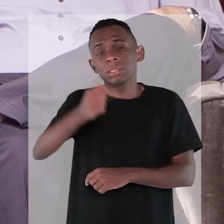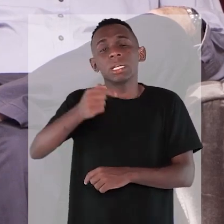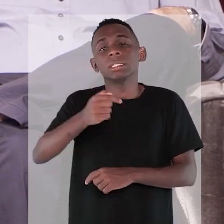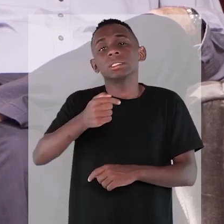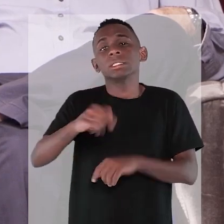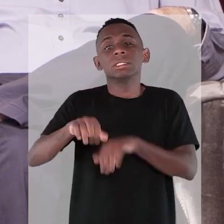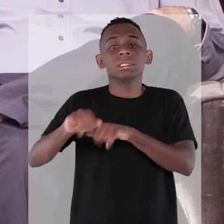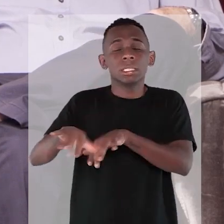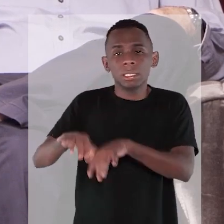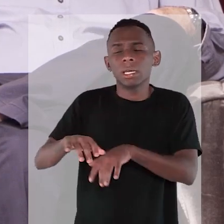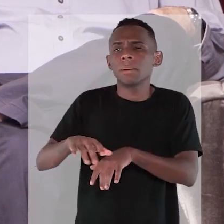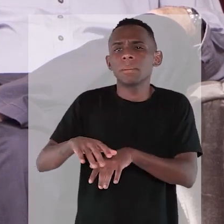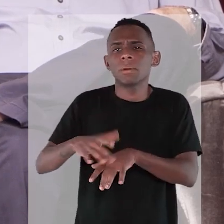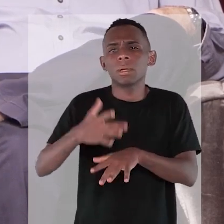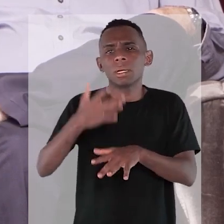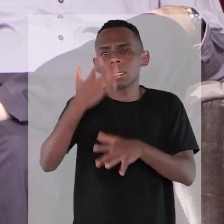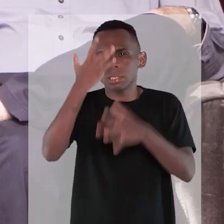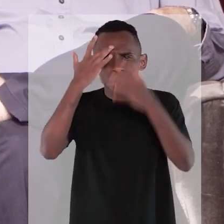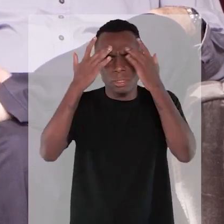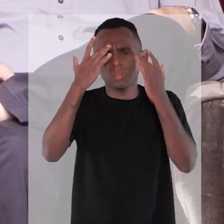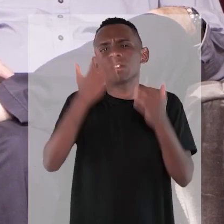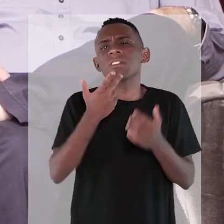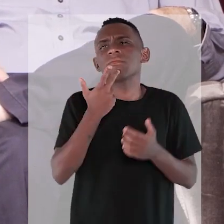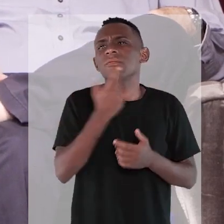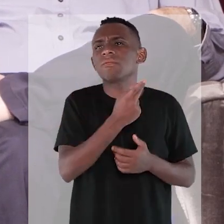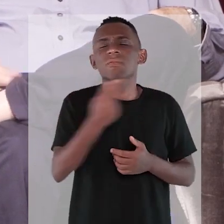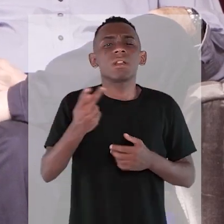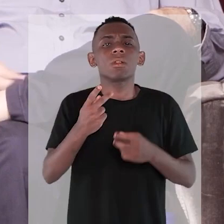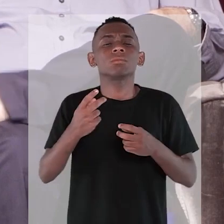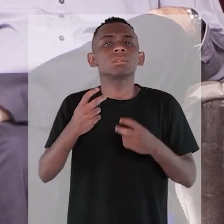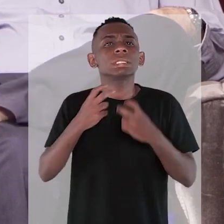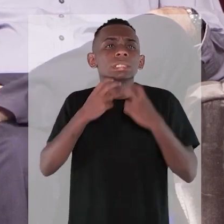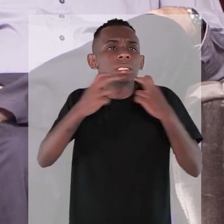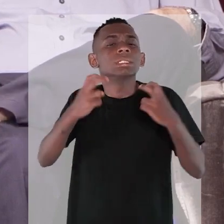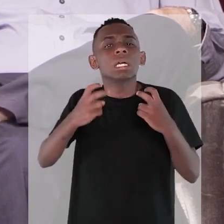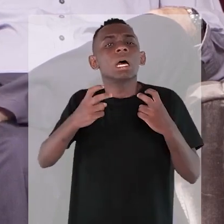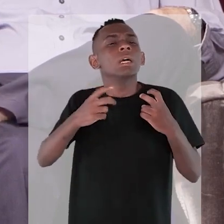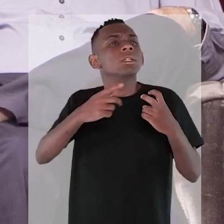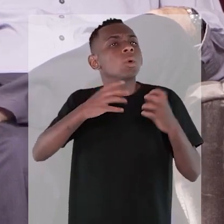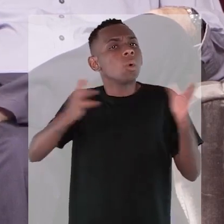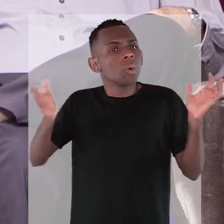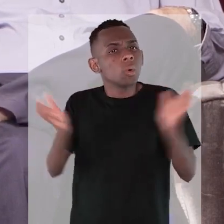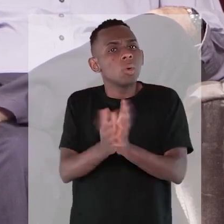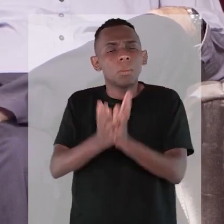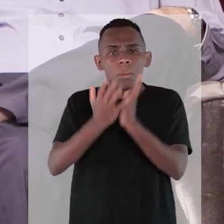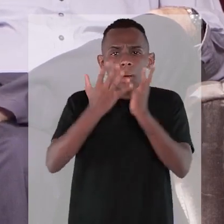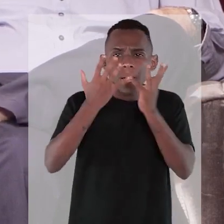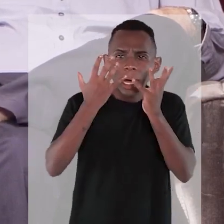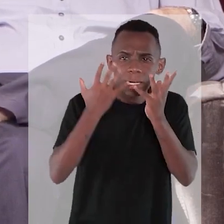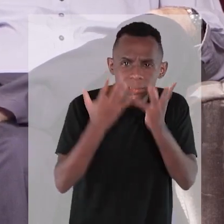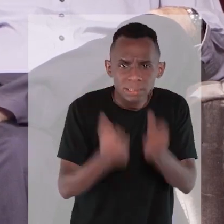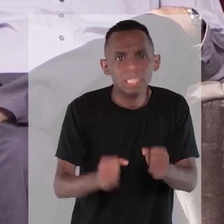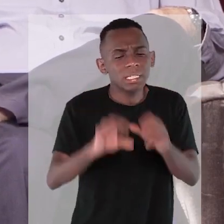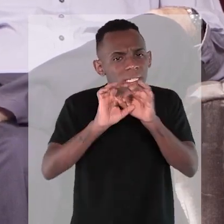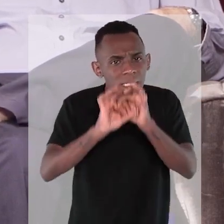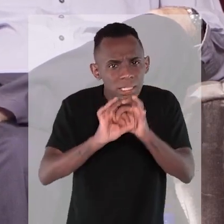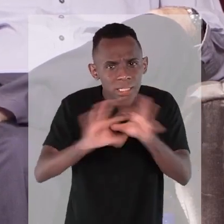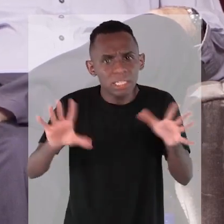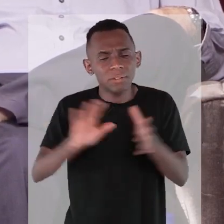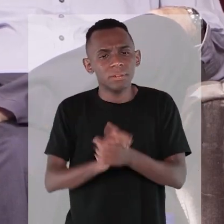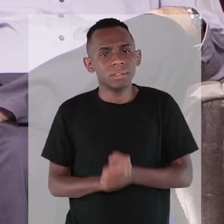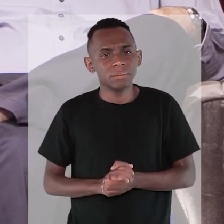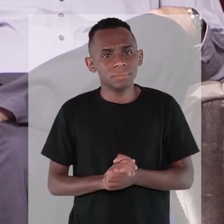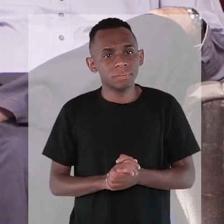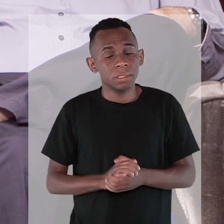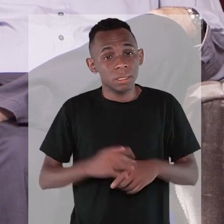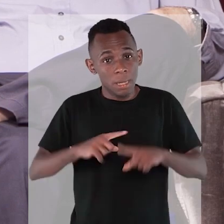autorizo, como se o povo estivesse autorizando o presidente a fechar o STF, ou enfim, dar um golpe. Mas eu acho